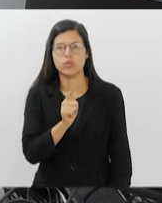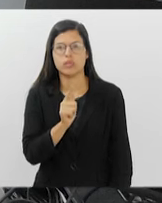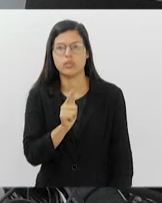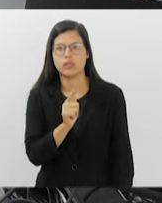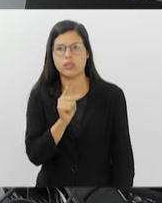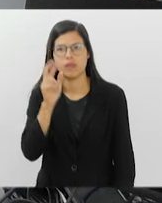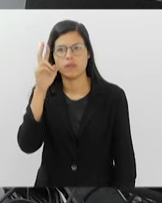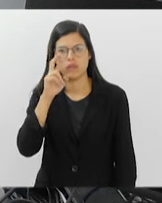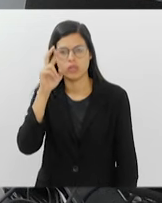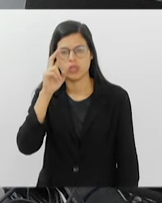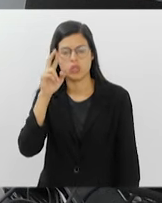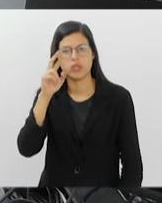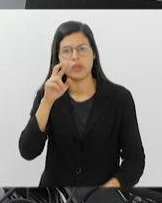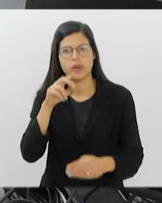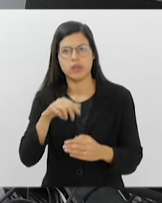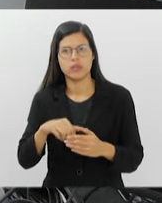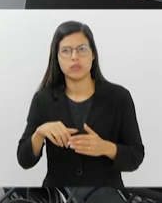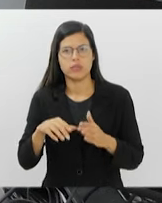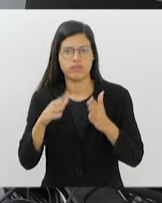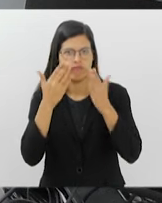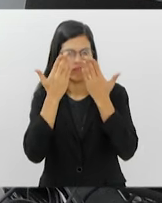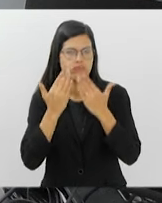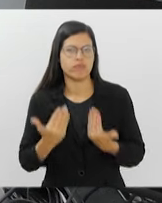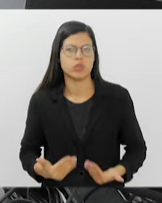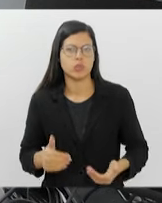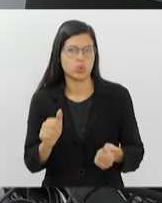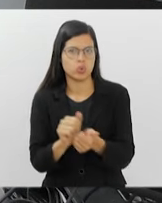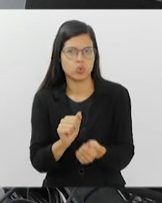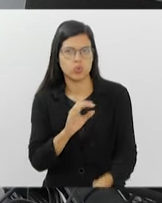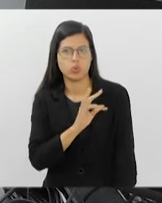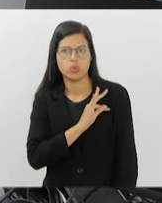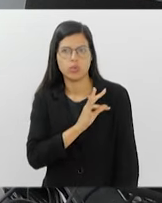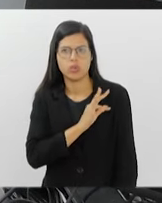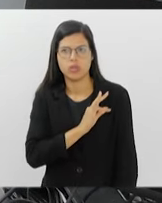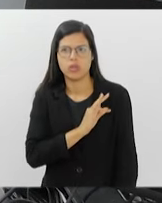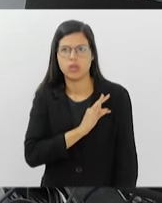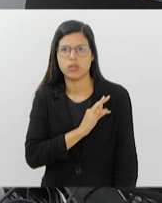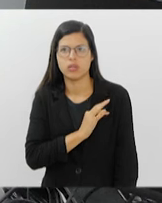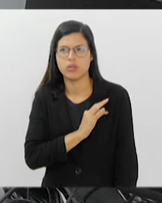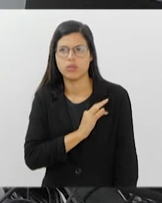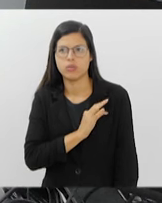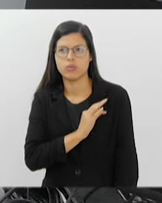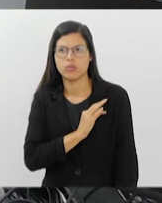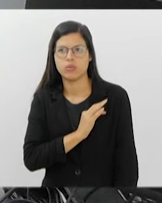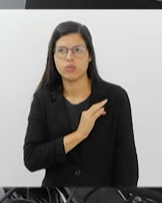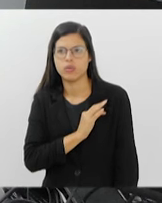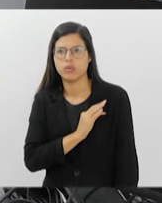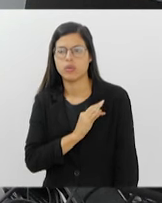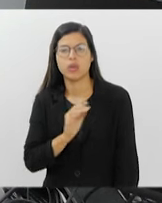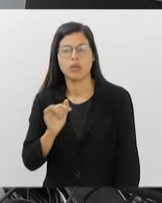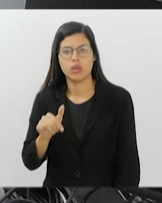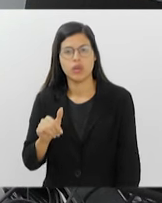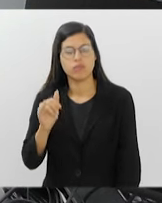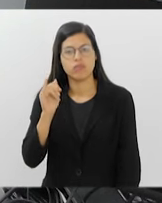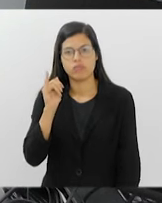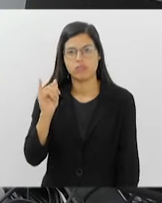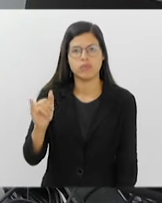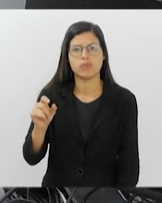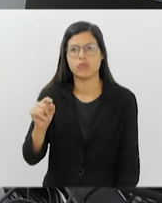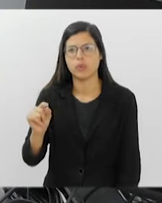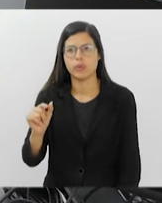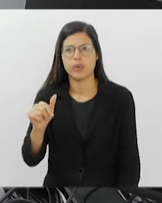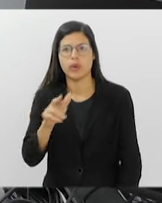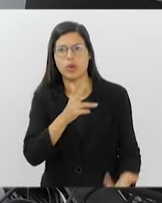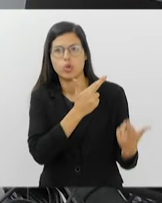averiguar e fazer uma vistoria junto com os técnicos também e reportar isso para que a responsabilidade fique nos